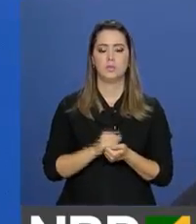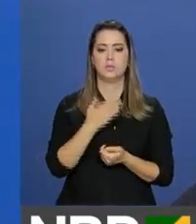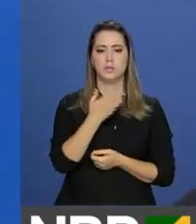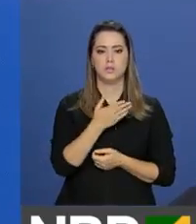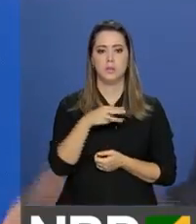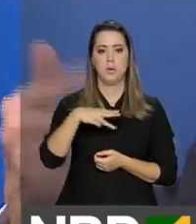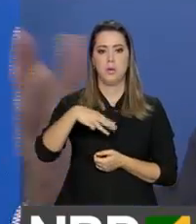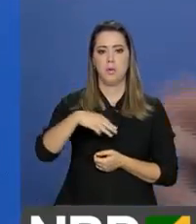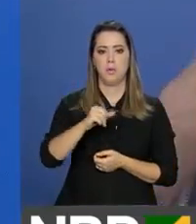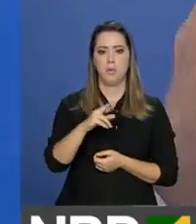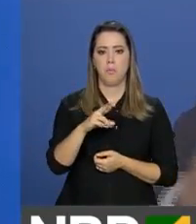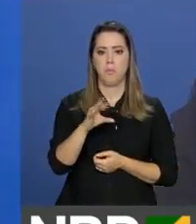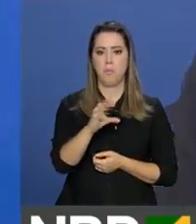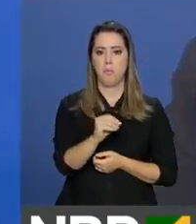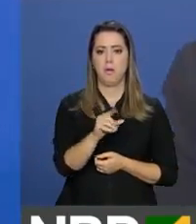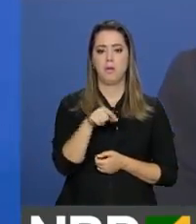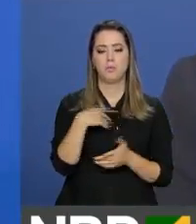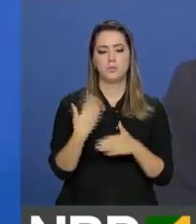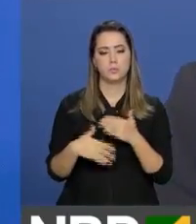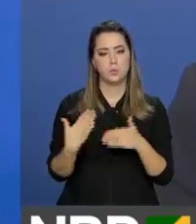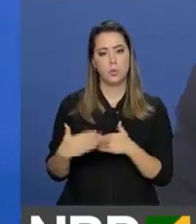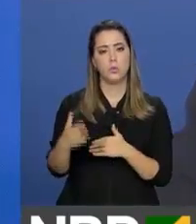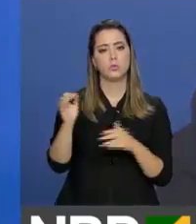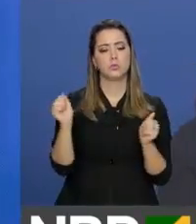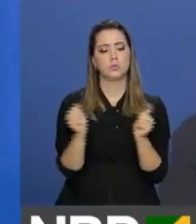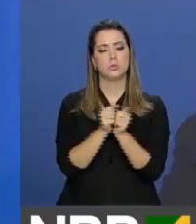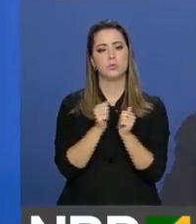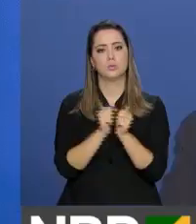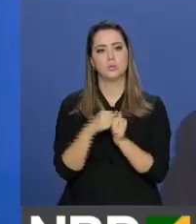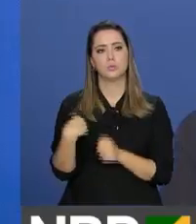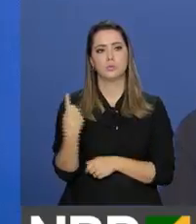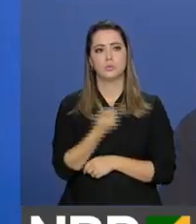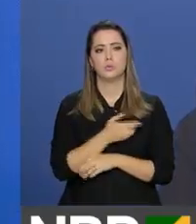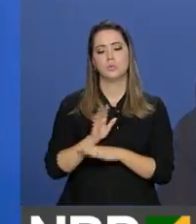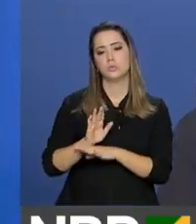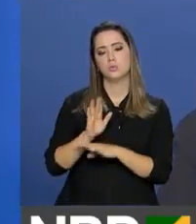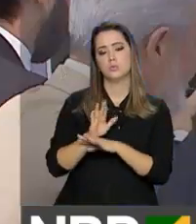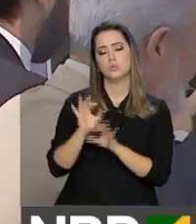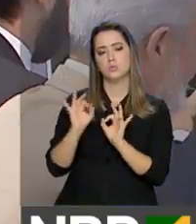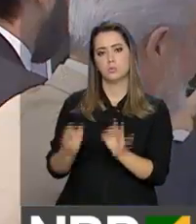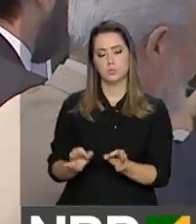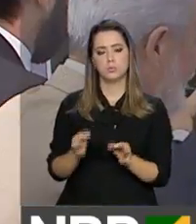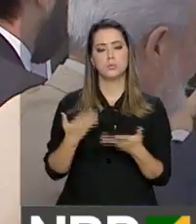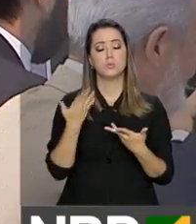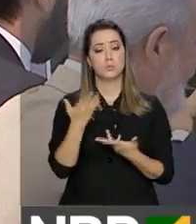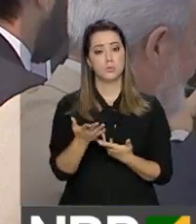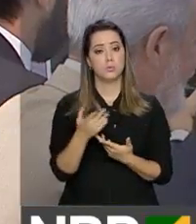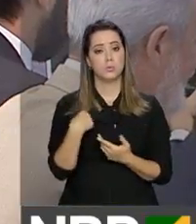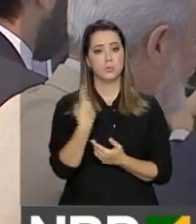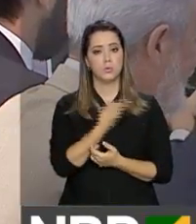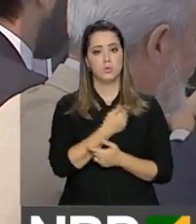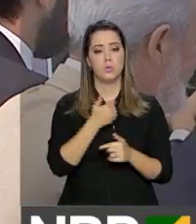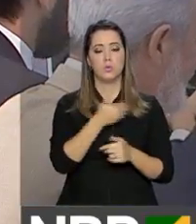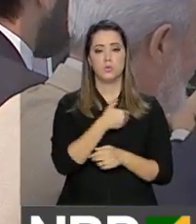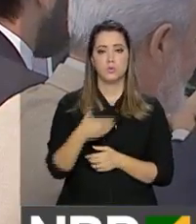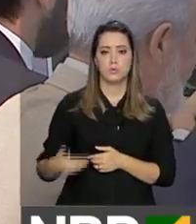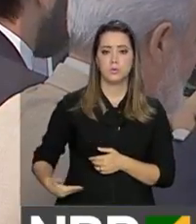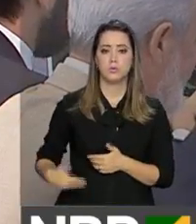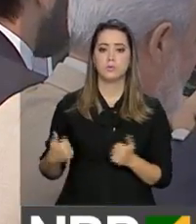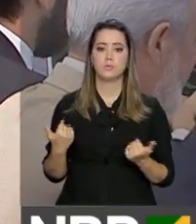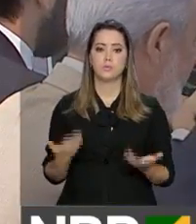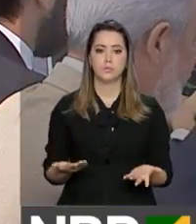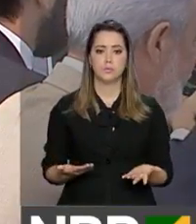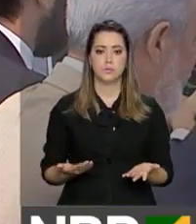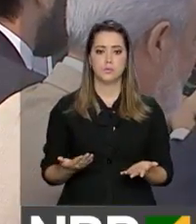continuar conosco. Marcos Jorge, de alguma maneira, vai continuar conosco, colaborando muitíssimo com o nosso governo. E